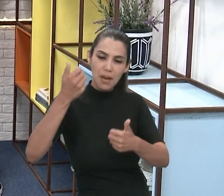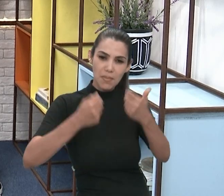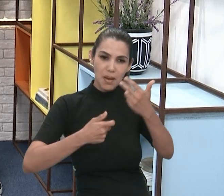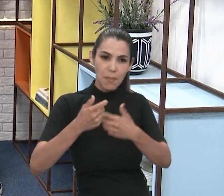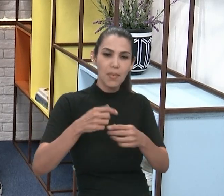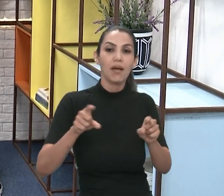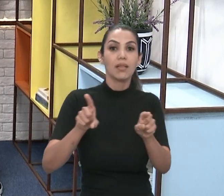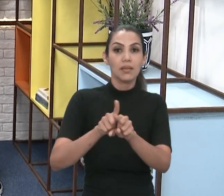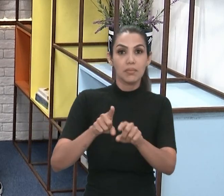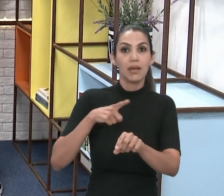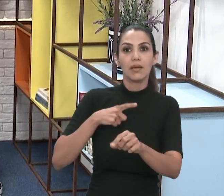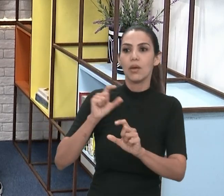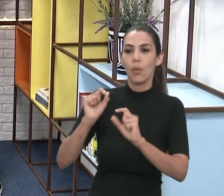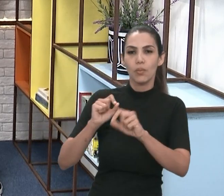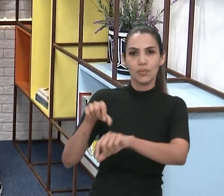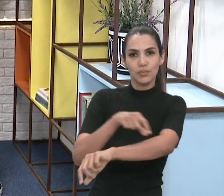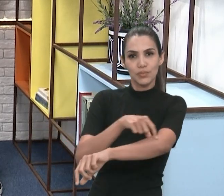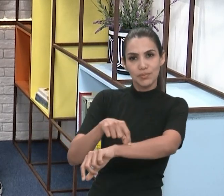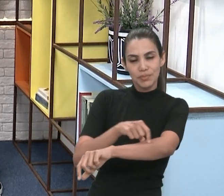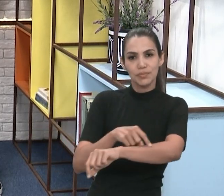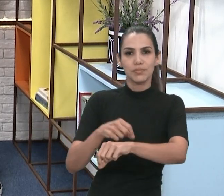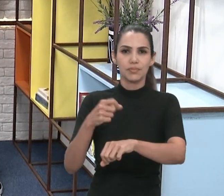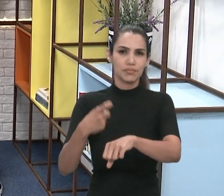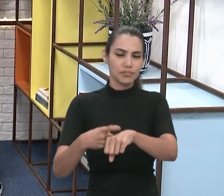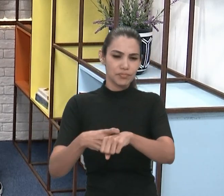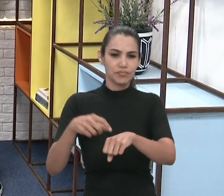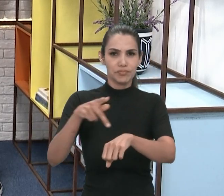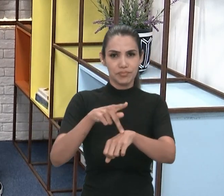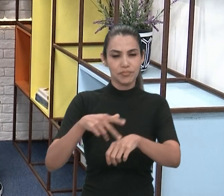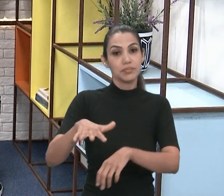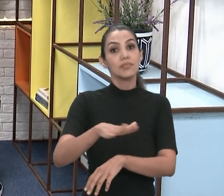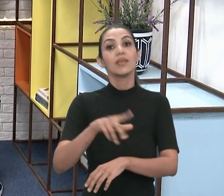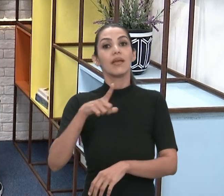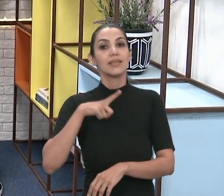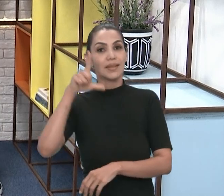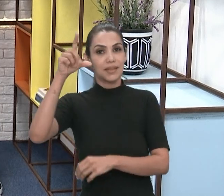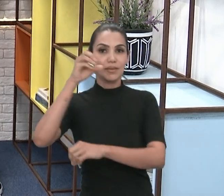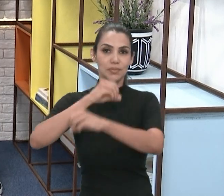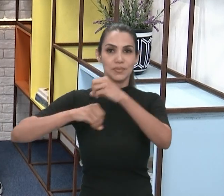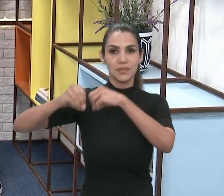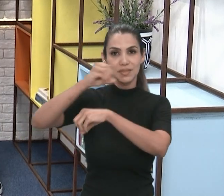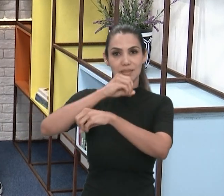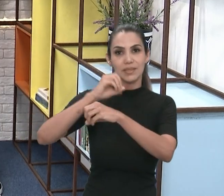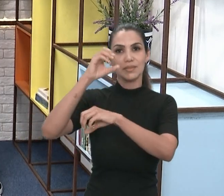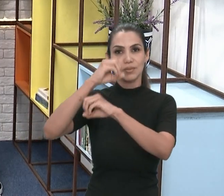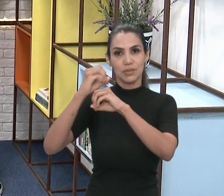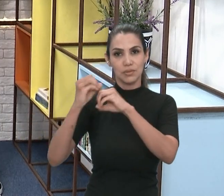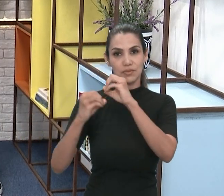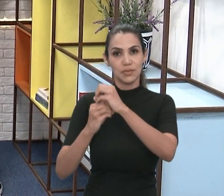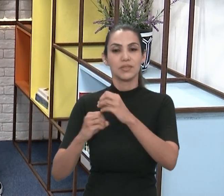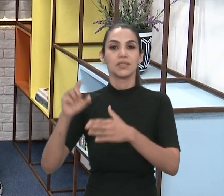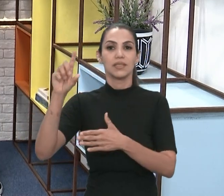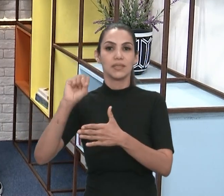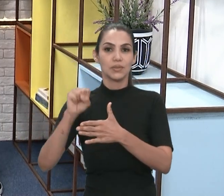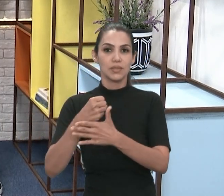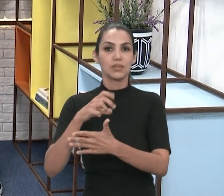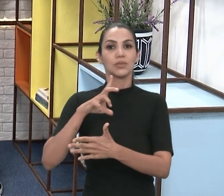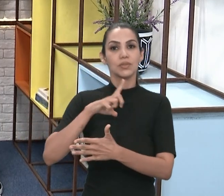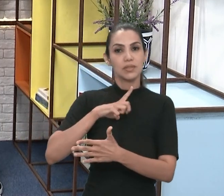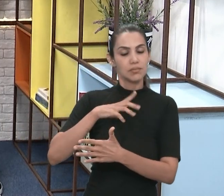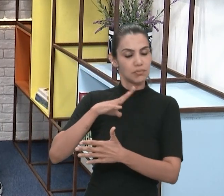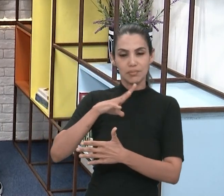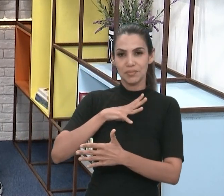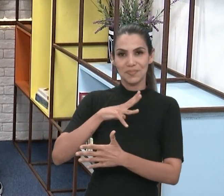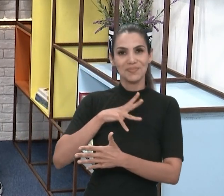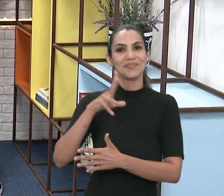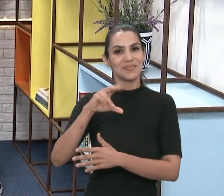concreto e asfalto. Então é só chegar no Planetário UFG, que fica no setor central, e aproveitar. Bom, e para saber mais informações